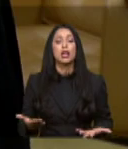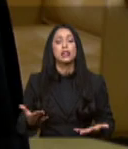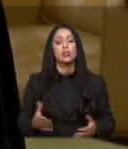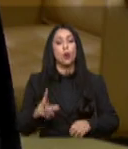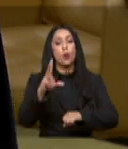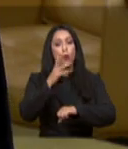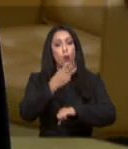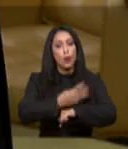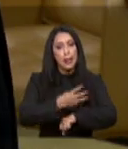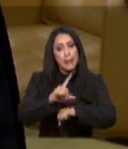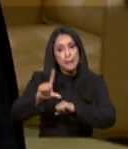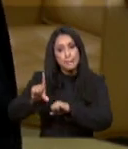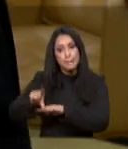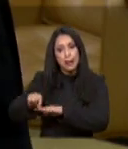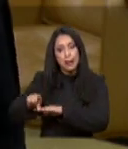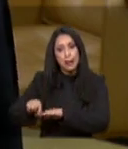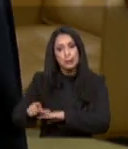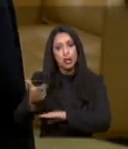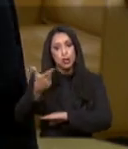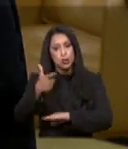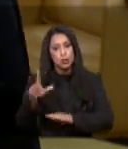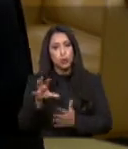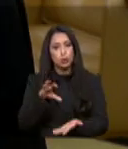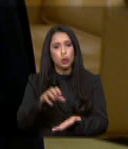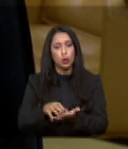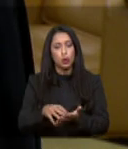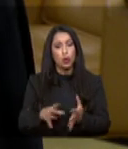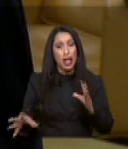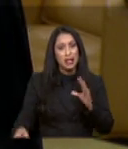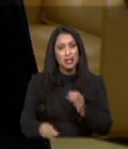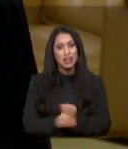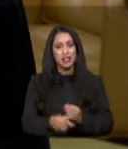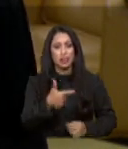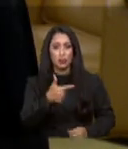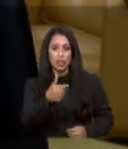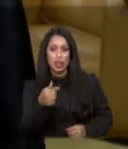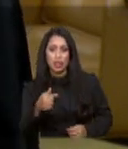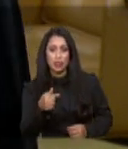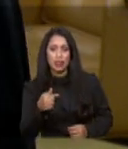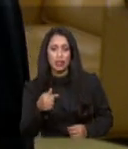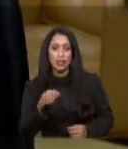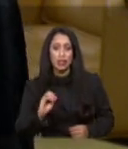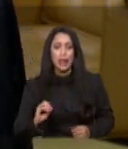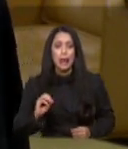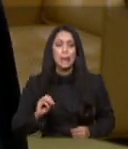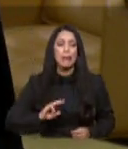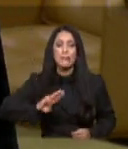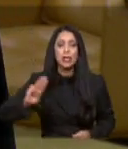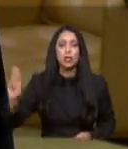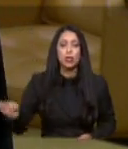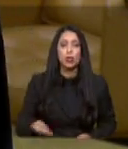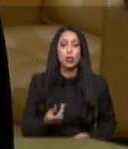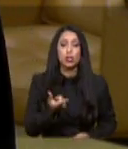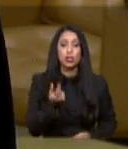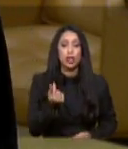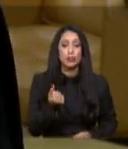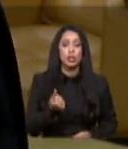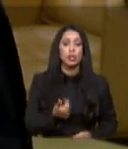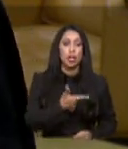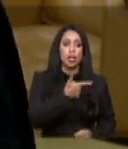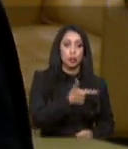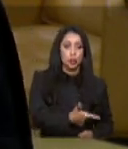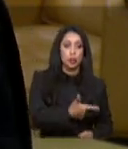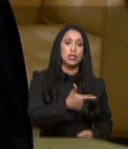IBAMA e o ICMBio, acrescentando 270 milhões de reais ao orçamento que já era de